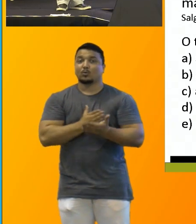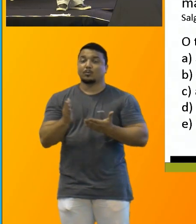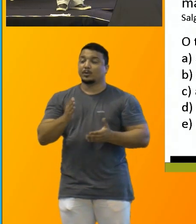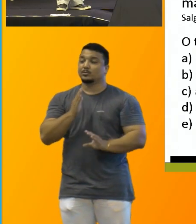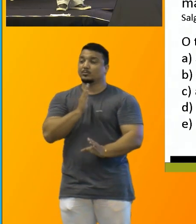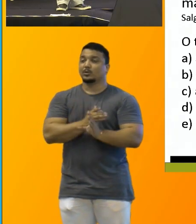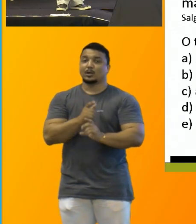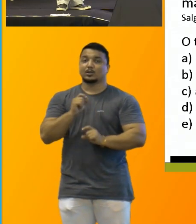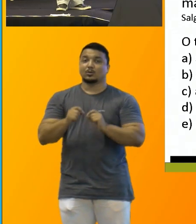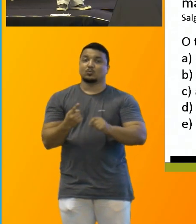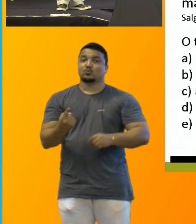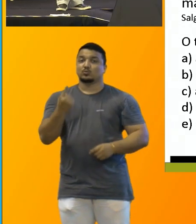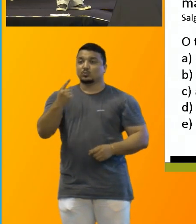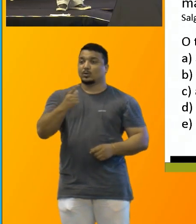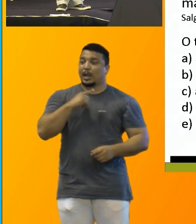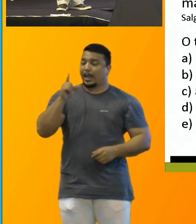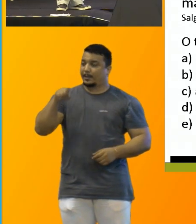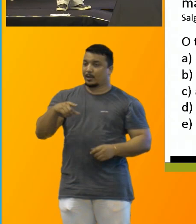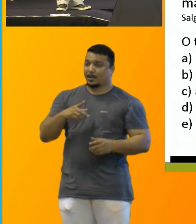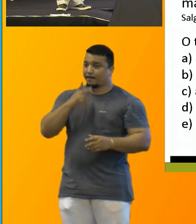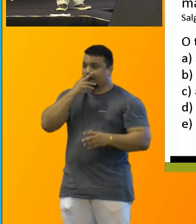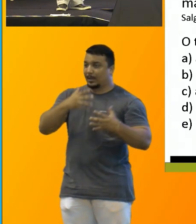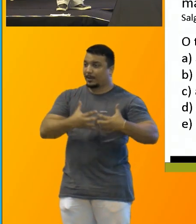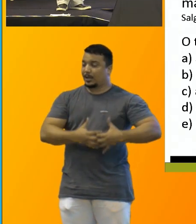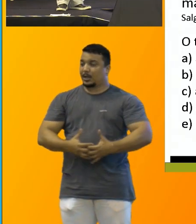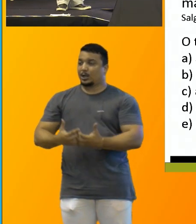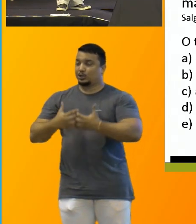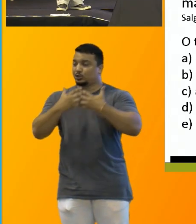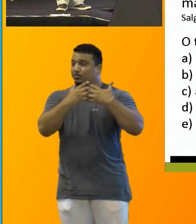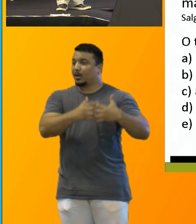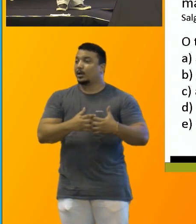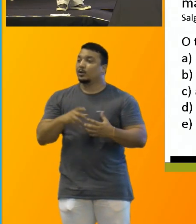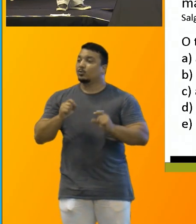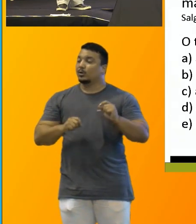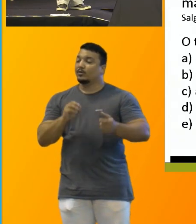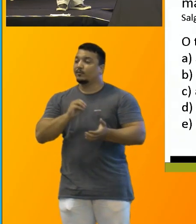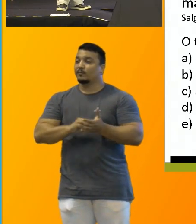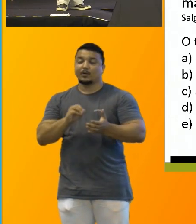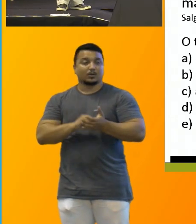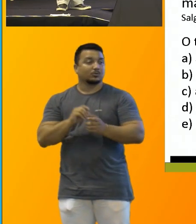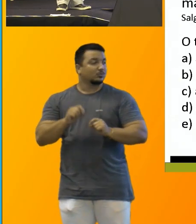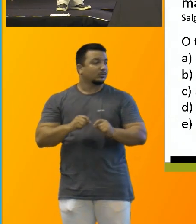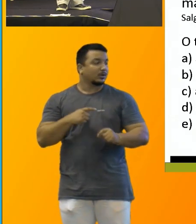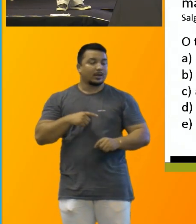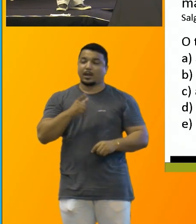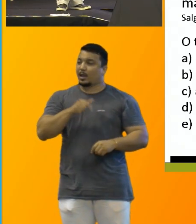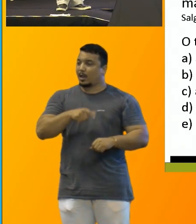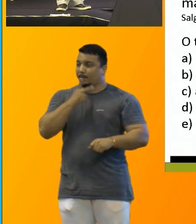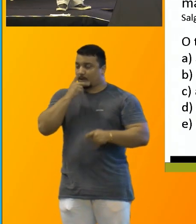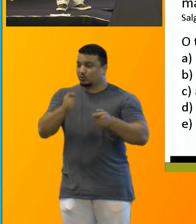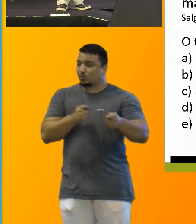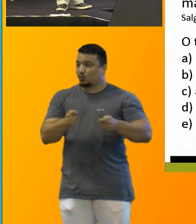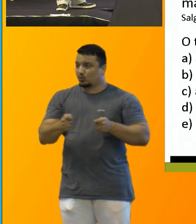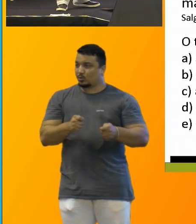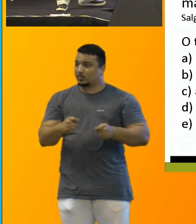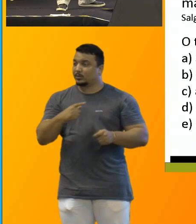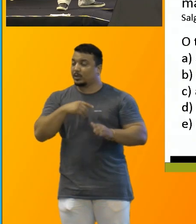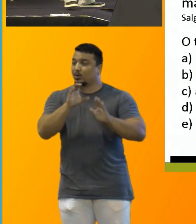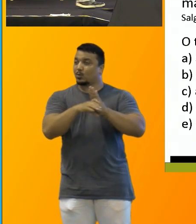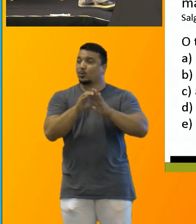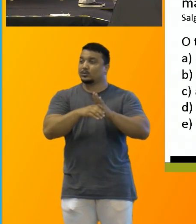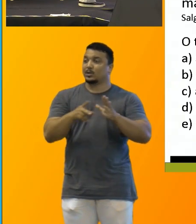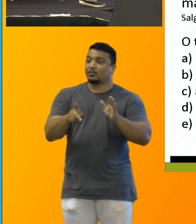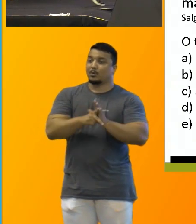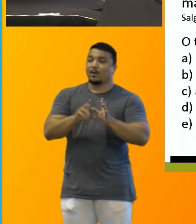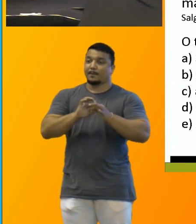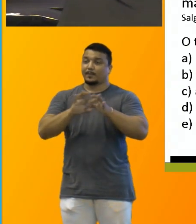só defeito, da grande máquina. A falta de quê? De disciplina. O conceito de